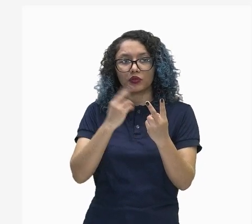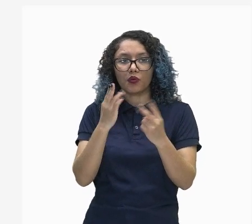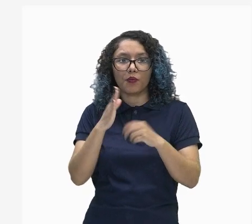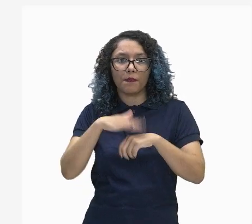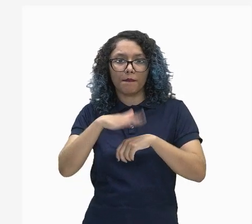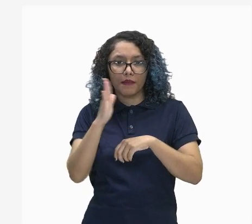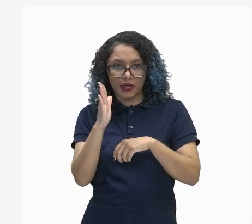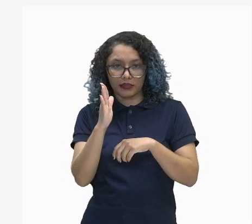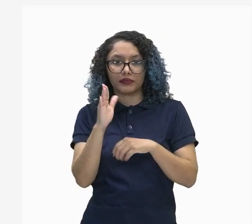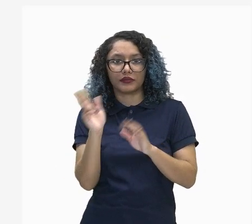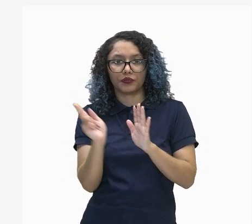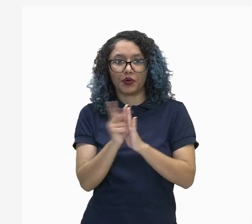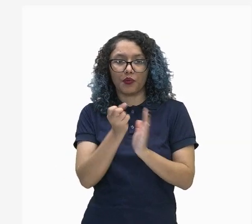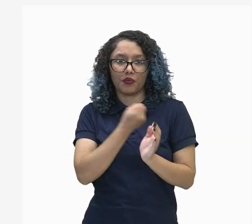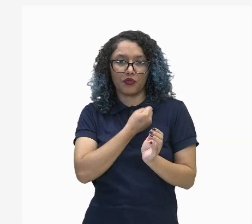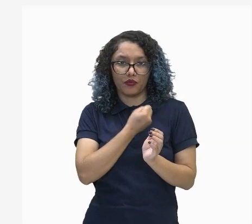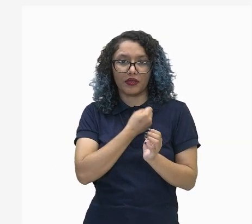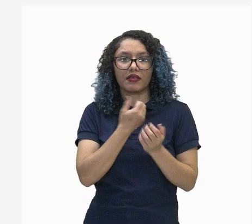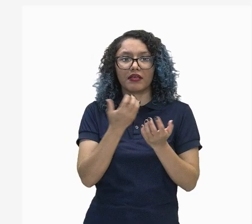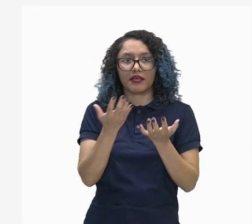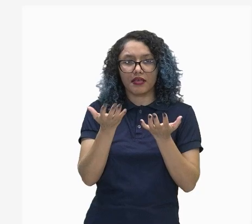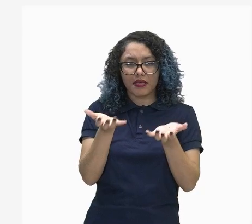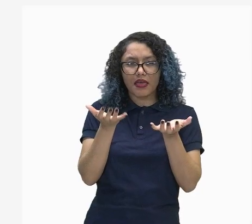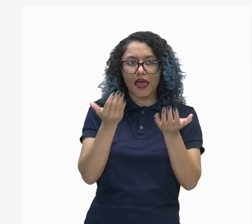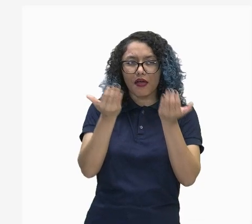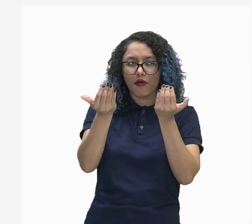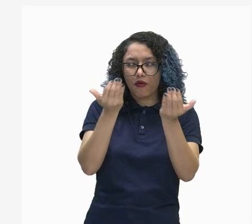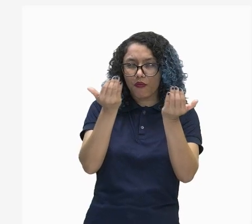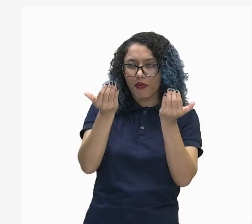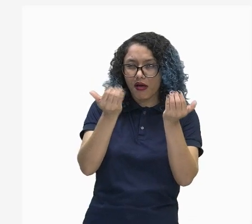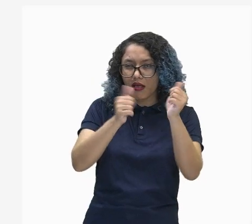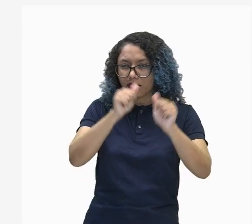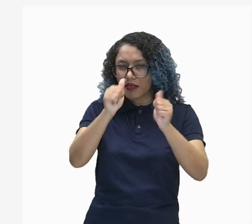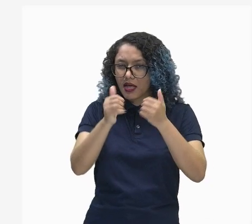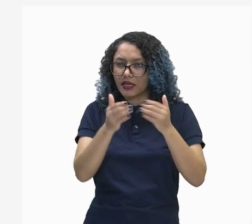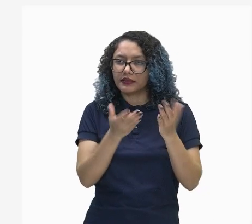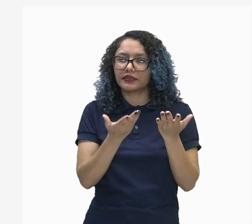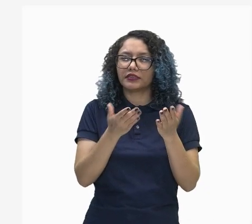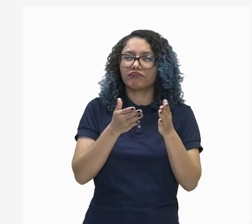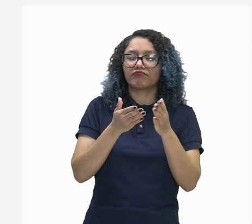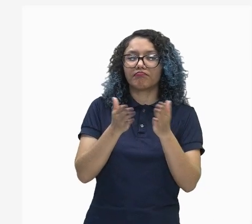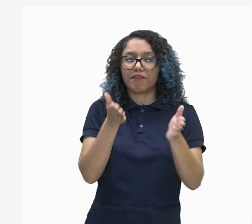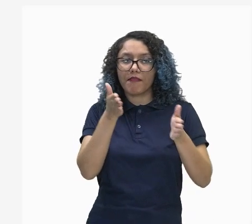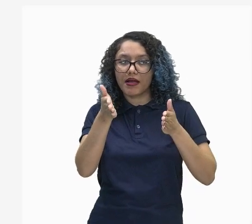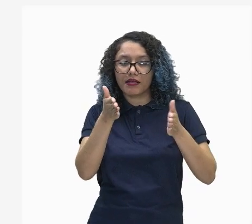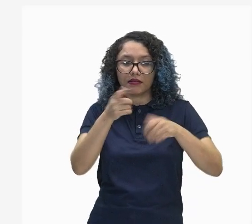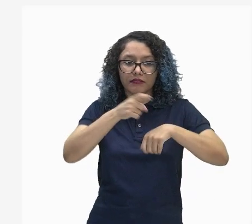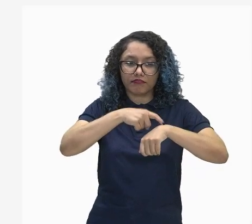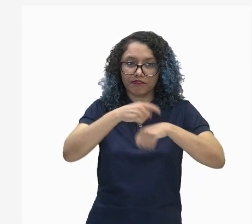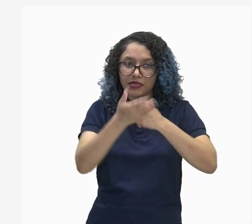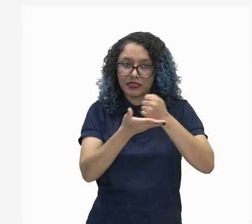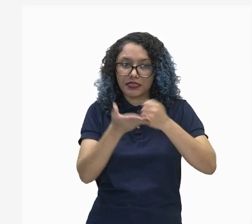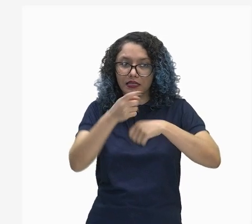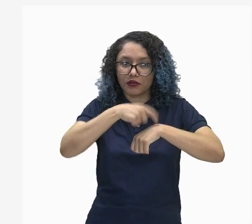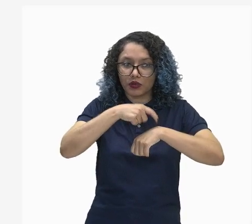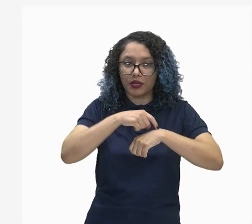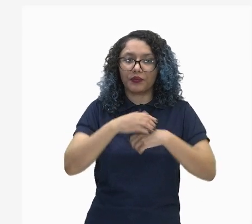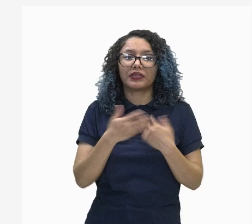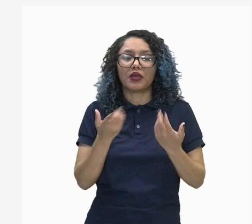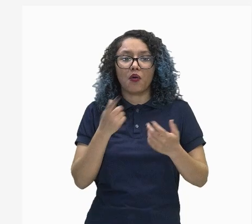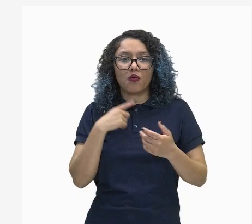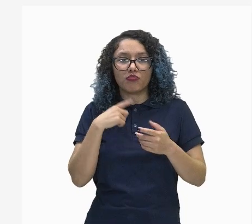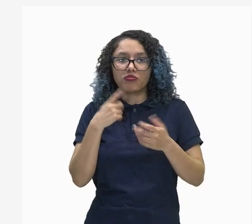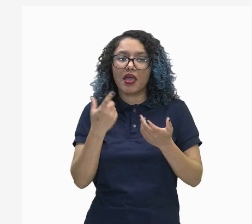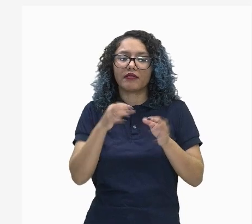Principalmente quando eu quero fazer essa comparação ou análise ao longo do tempo. O gráfico de linhas ele é composto por dois eixos,